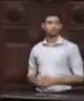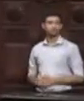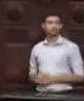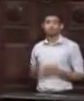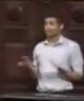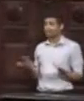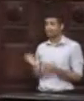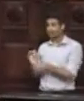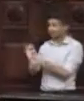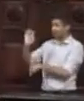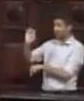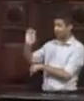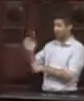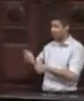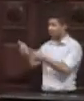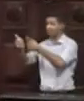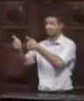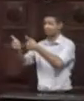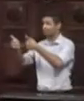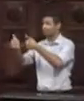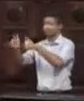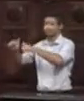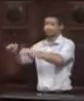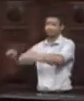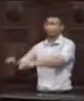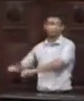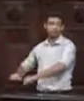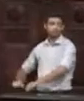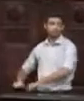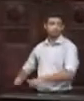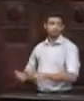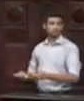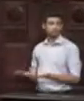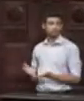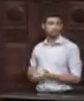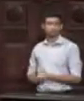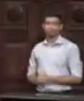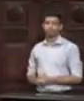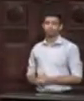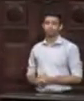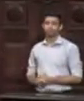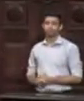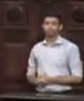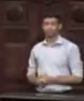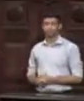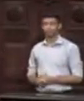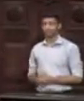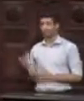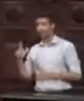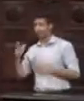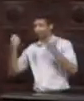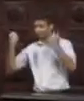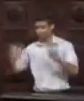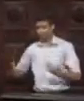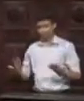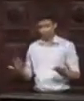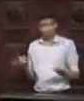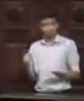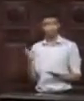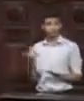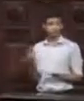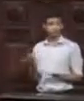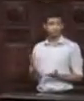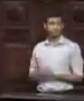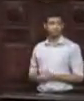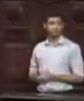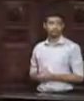o Estado tinha que entrar em crise. Não há uma outra justificativa. O nível de compreensão de